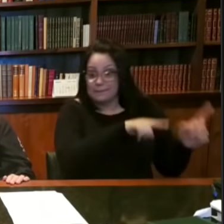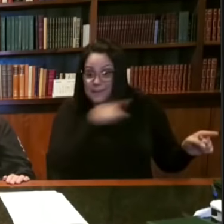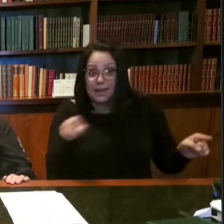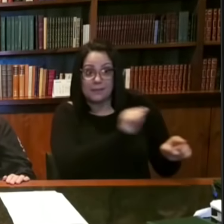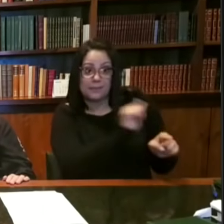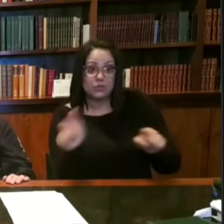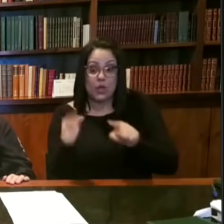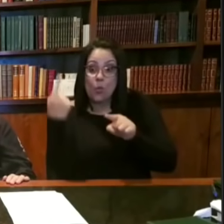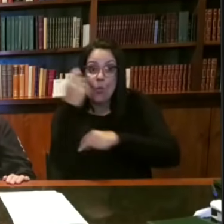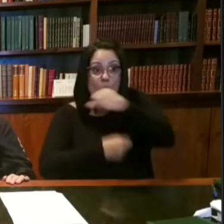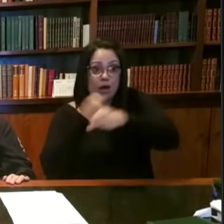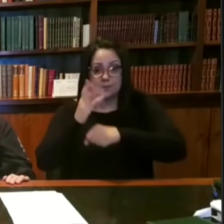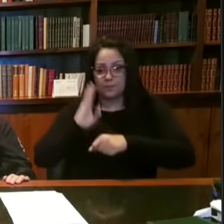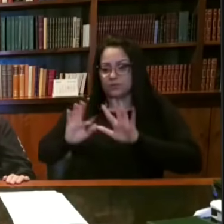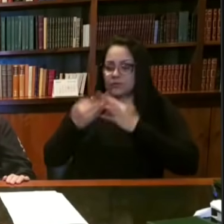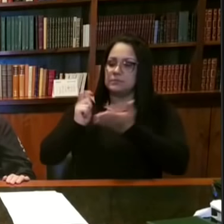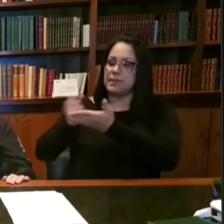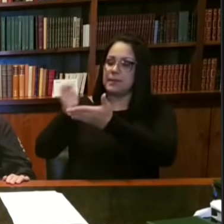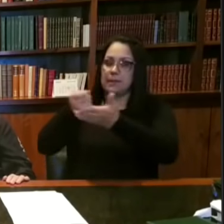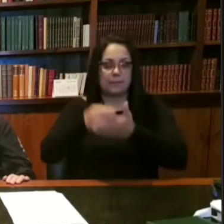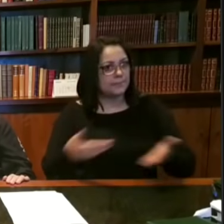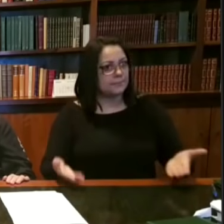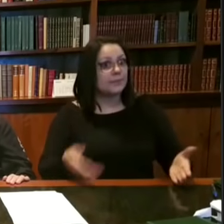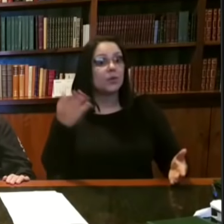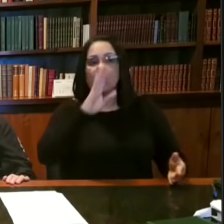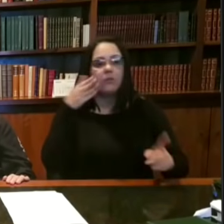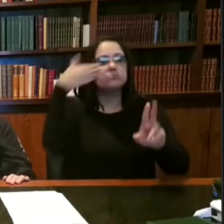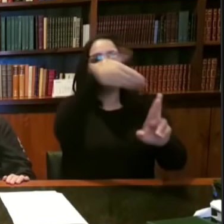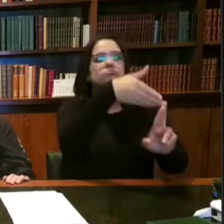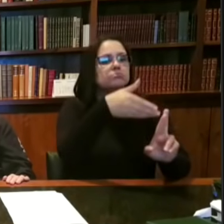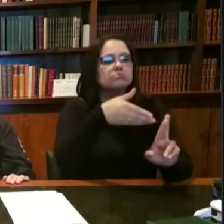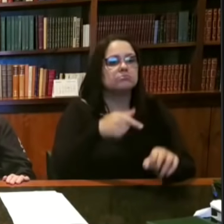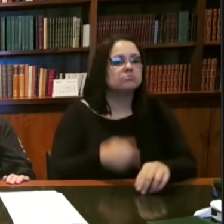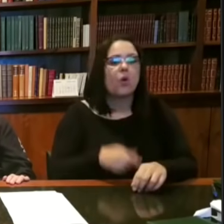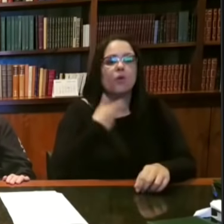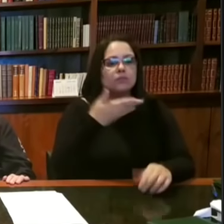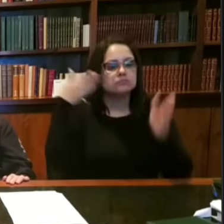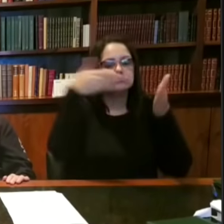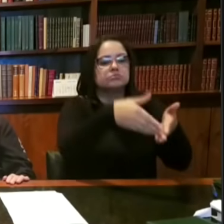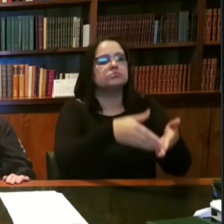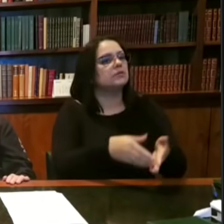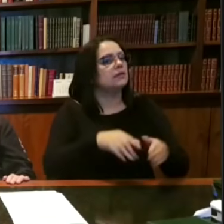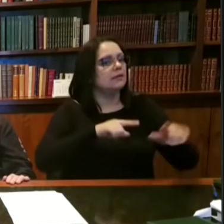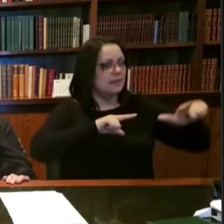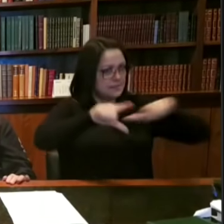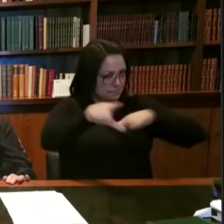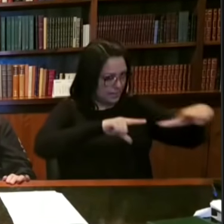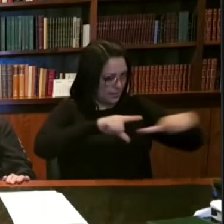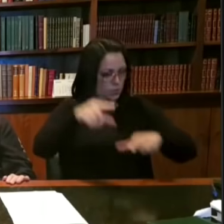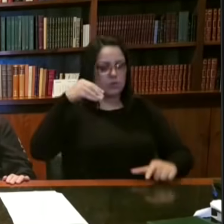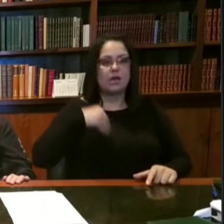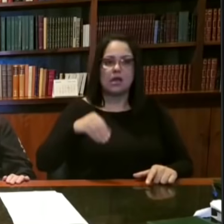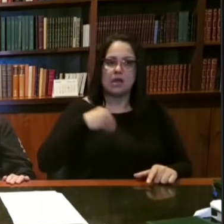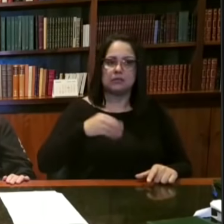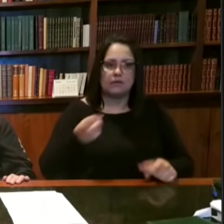qual é a prioridade agora... Mudou ligeiramente. Prioridade agora é emprego e renda, recuperação da economia. Então,